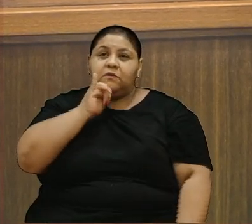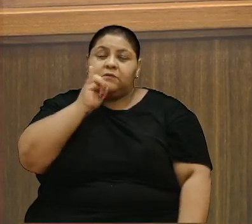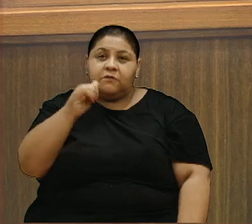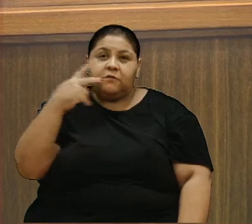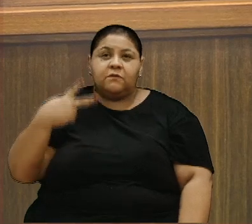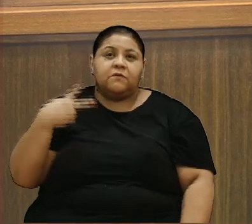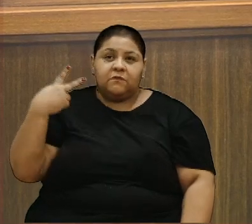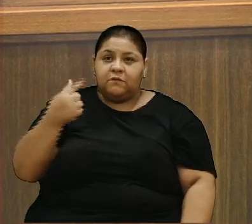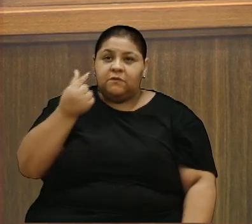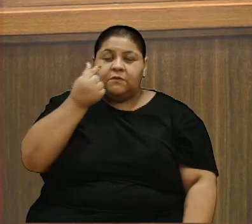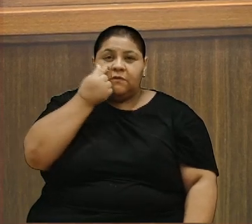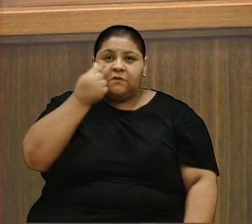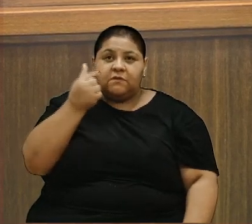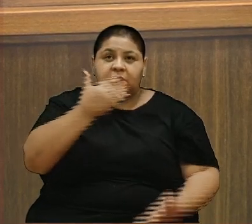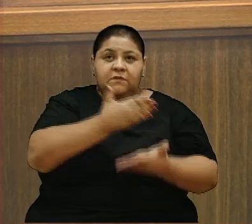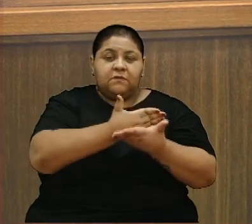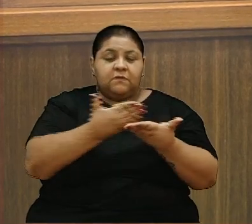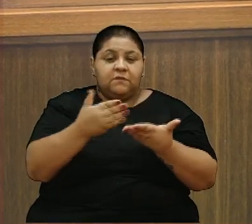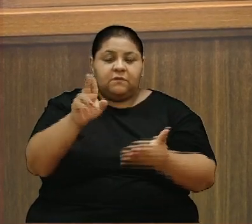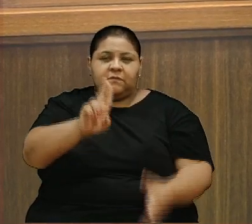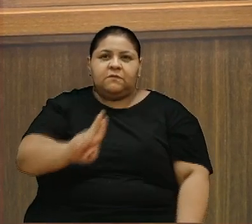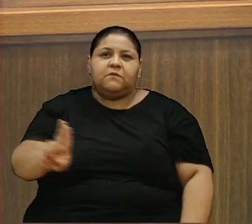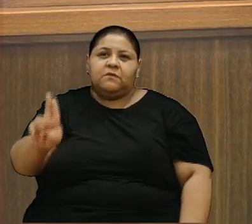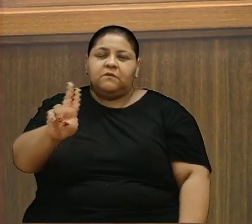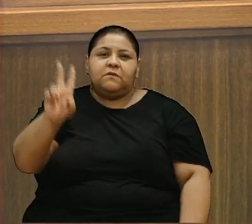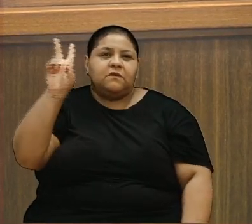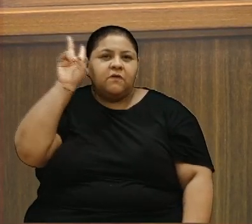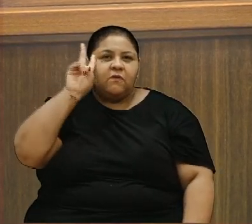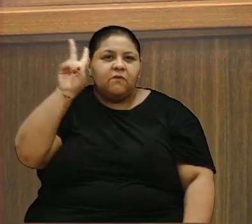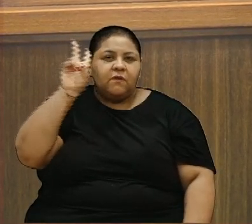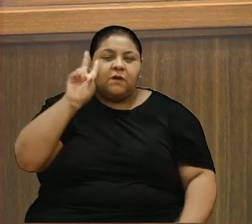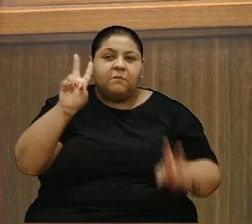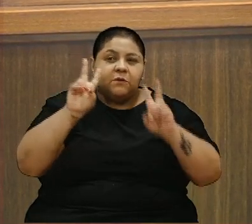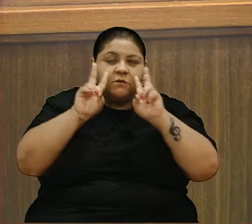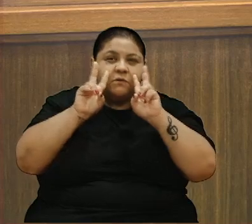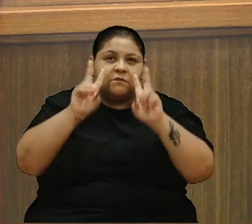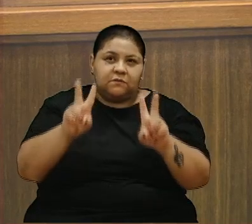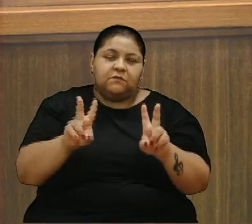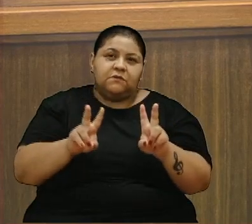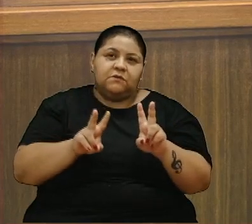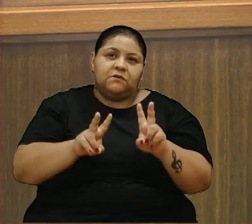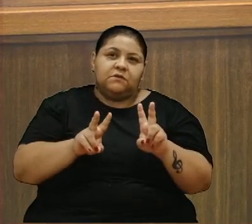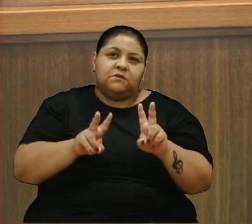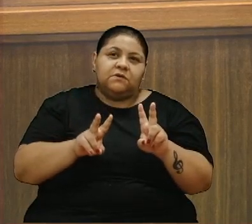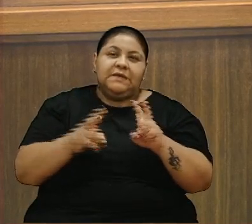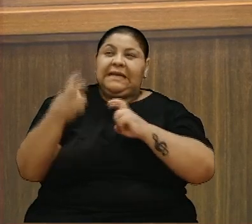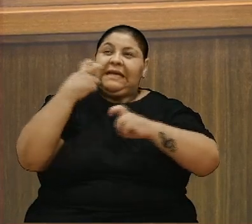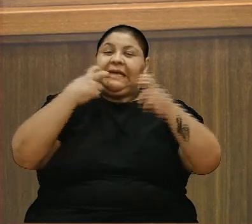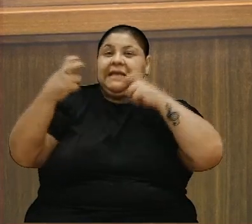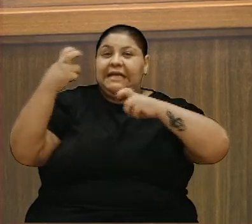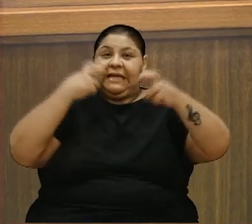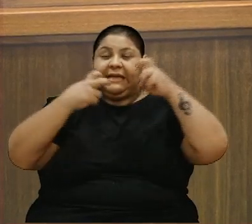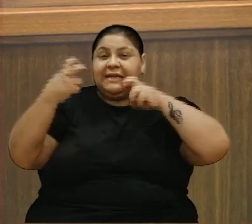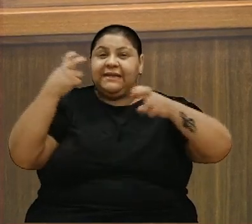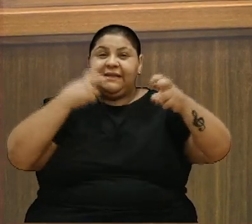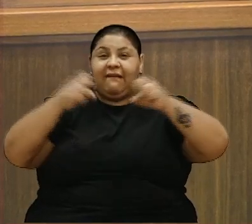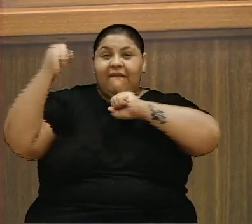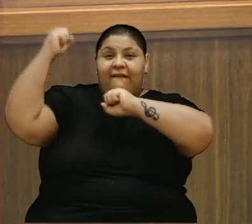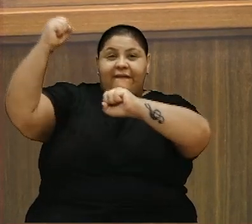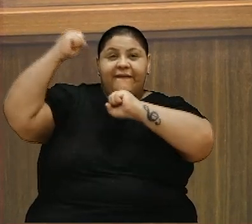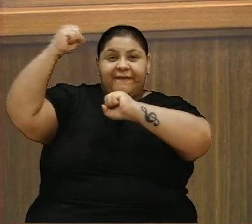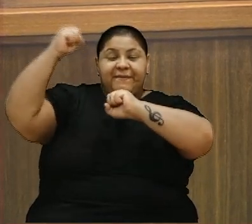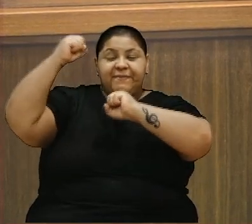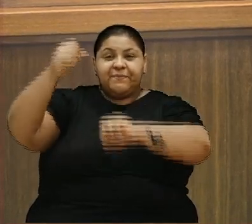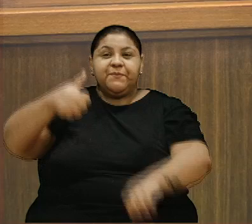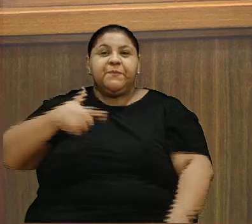Eloy, quando eu entrei na universidade, eu lembro de ter te visto lá num gritedo, fazendo um ato, e foi meu